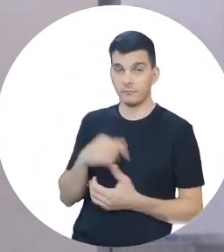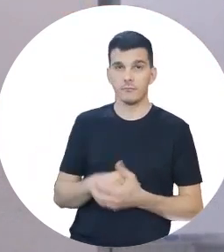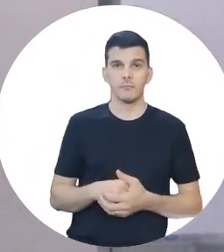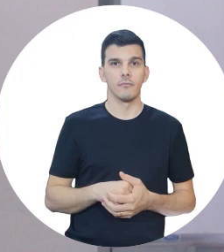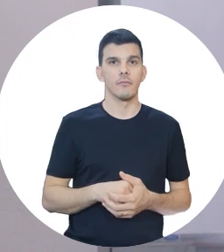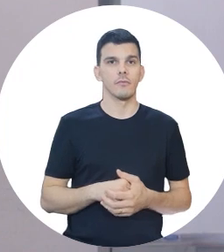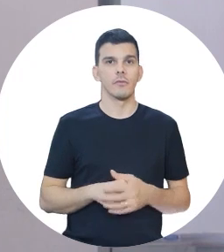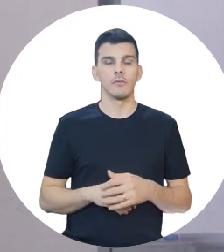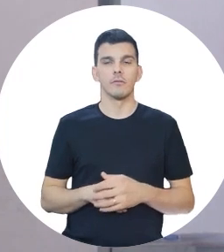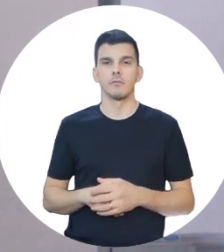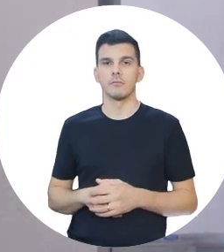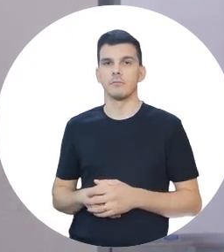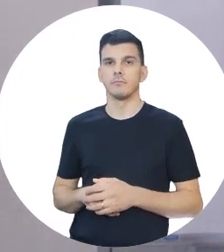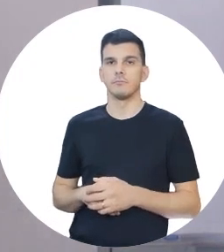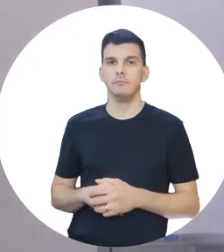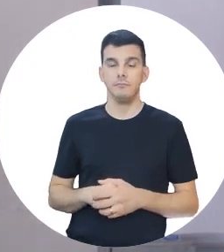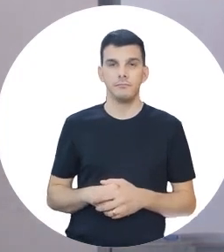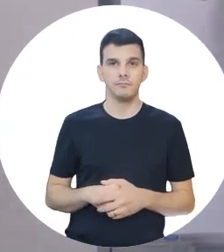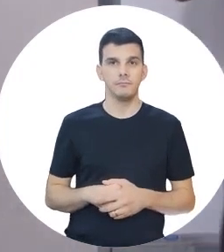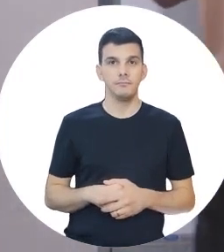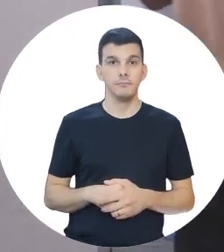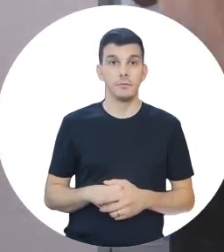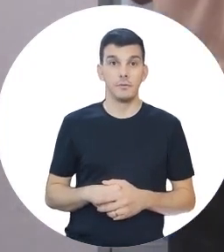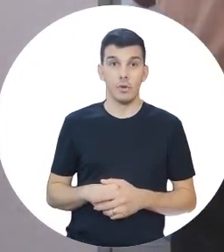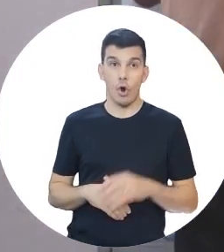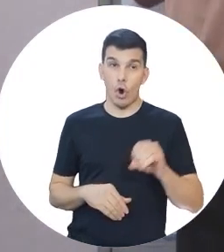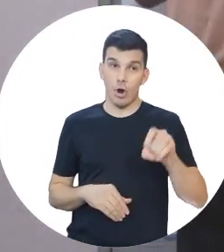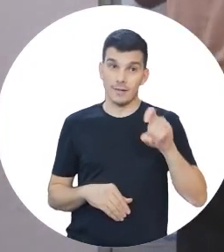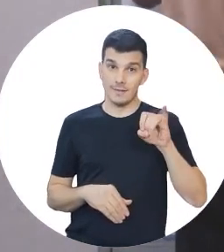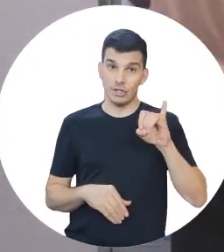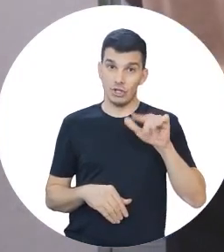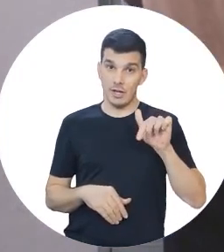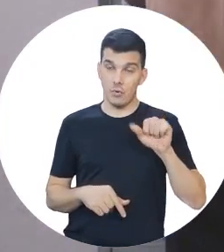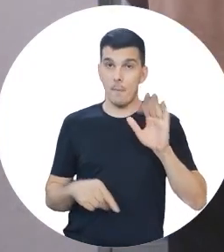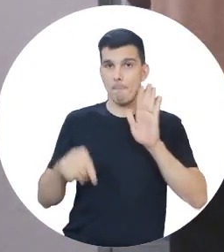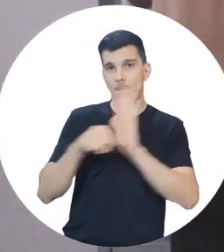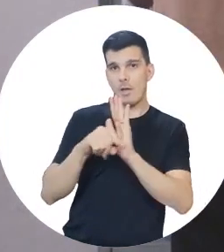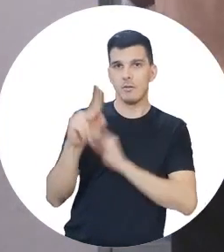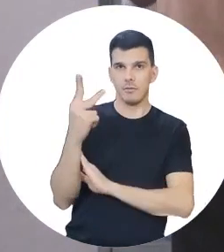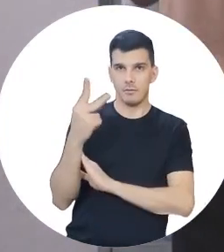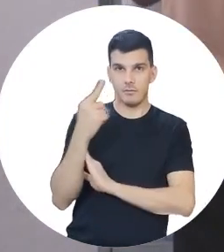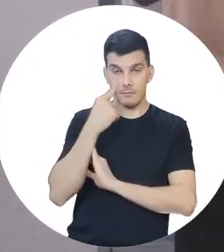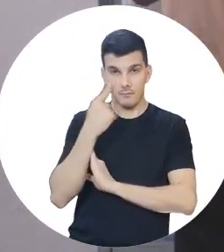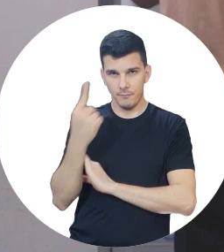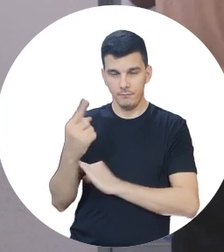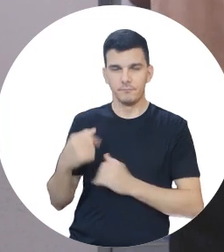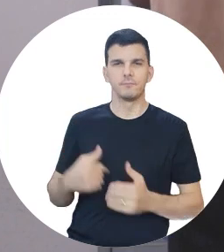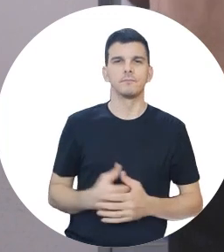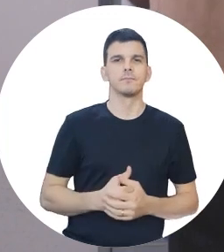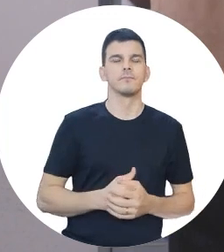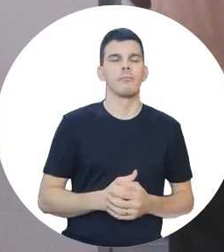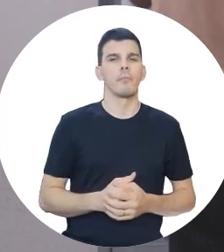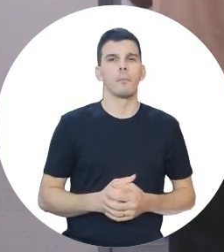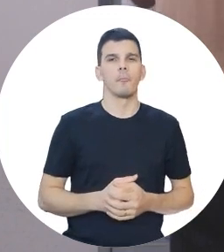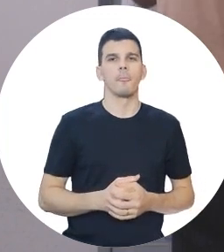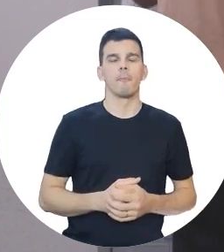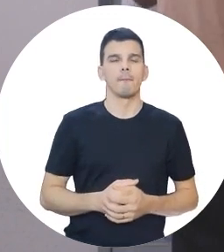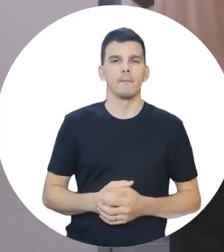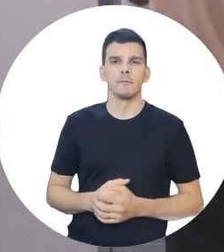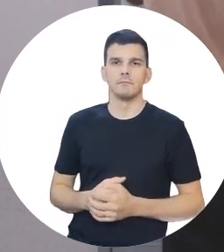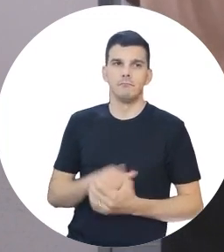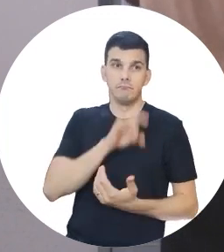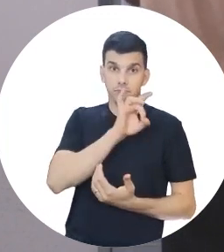Oxigênio menos hidrogênio. Isso aqui vai dar um valor de X. Se você fizer isso aqui, 2. Se fizer